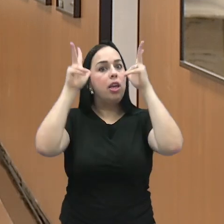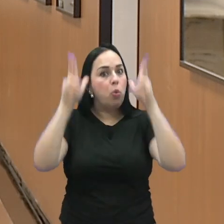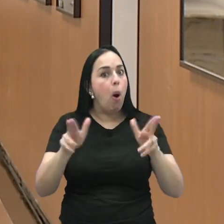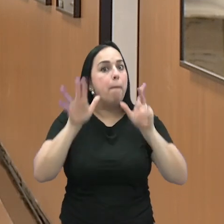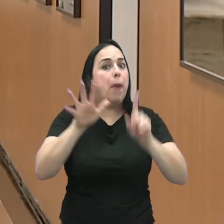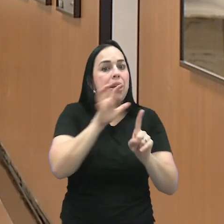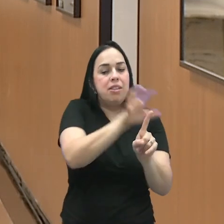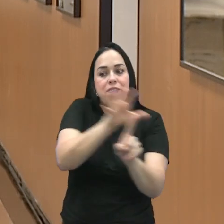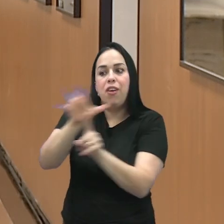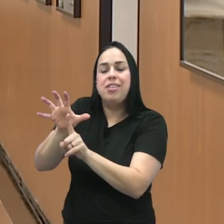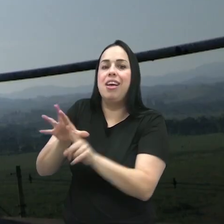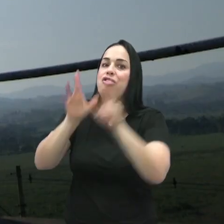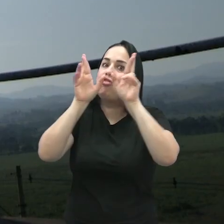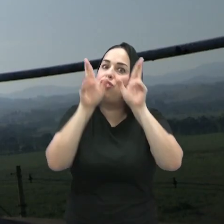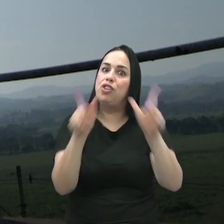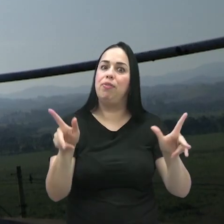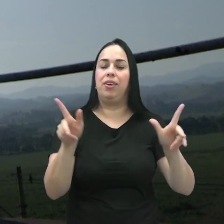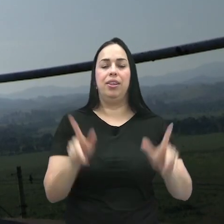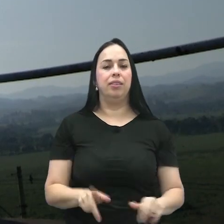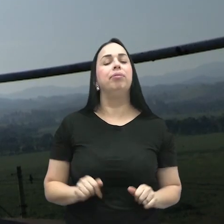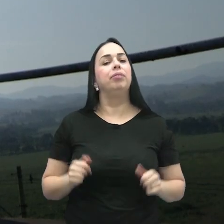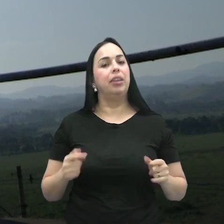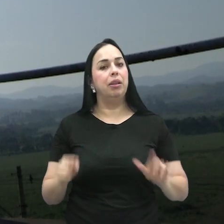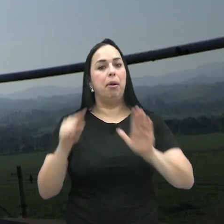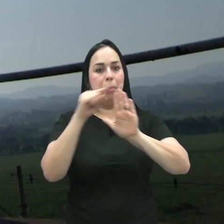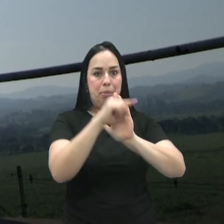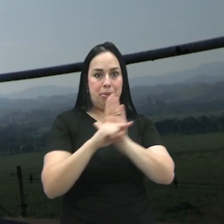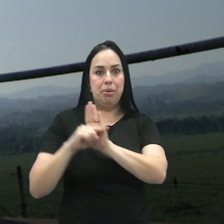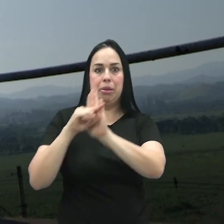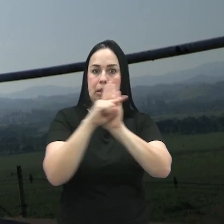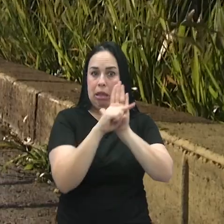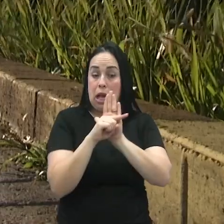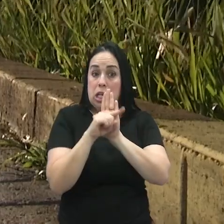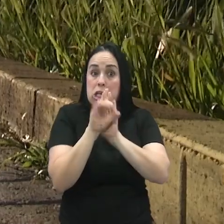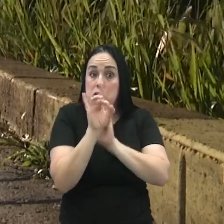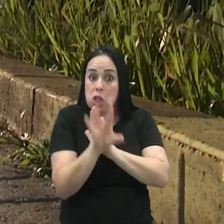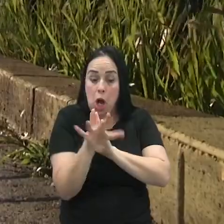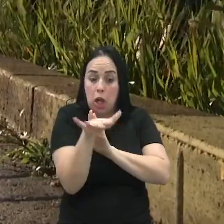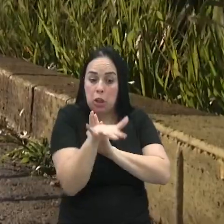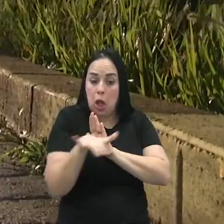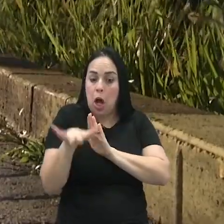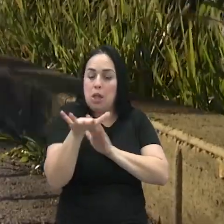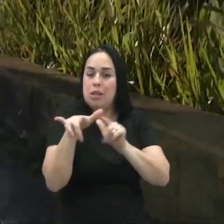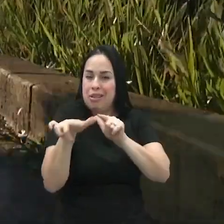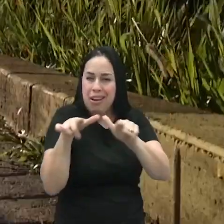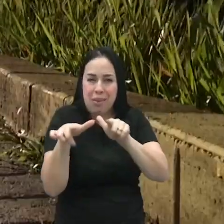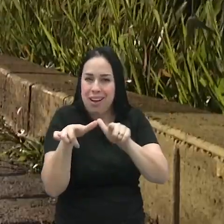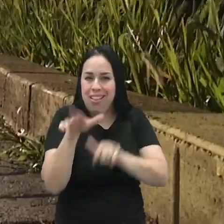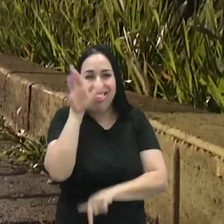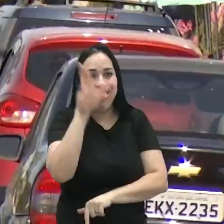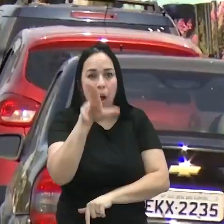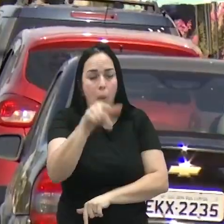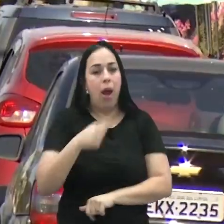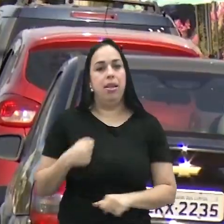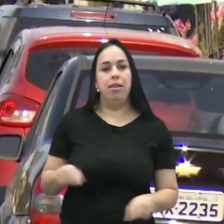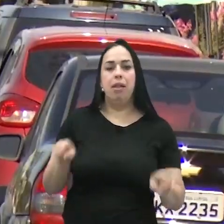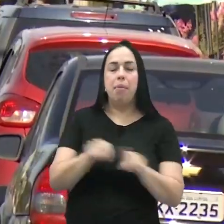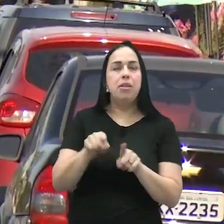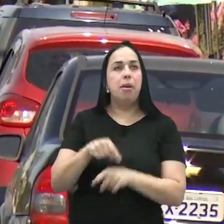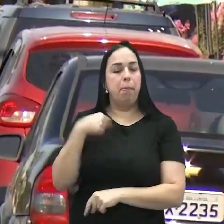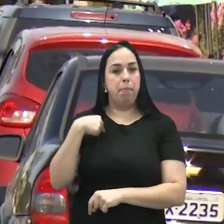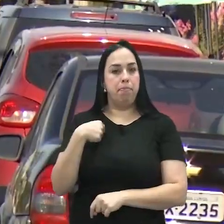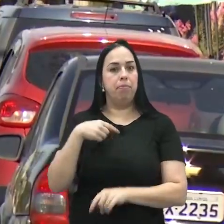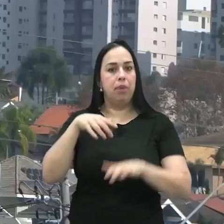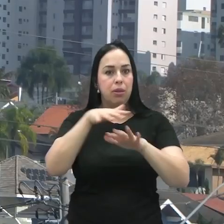para cada pessoa. E a análise do impacto do calor não está só no ambiente de trabalho. Quando pensamos